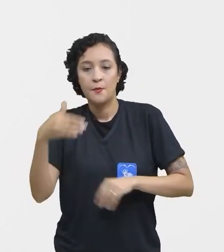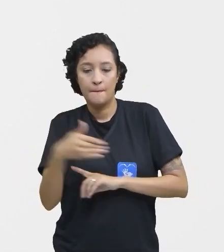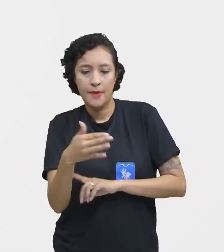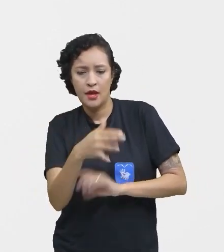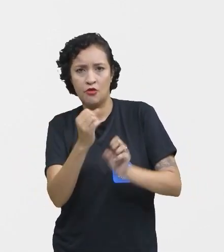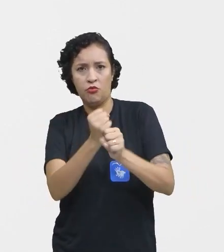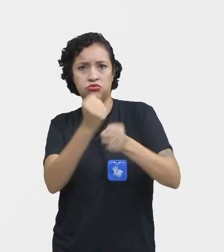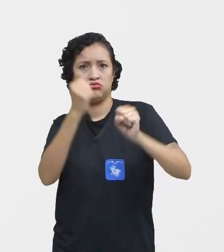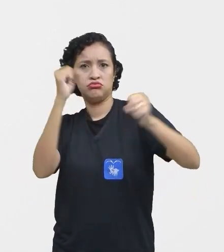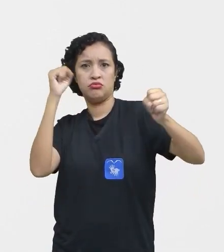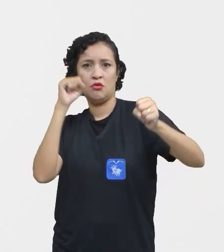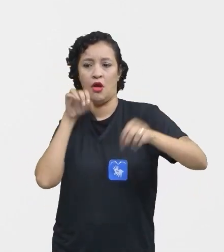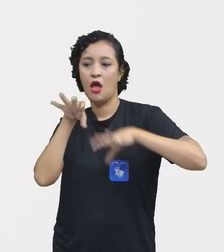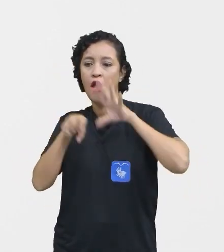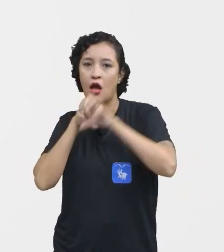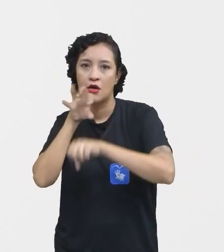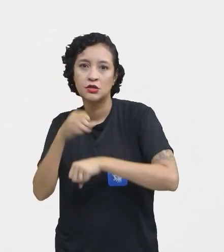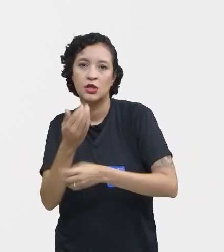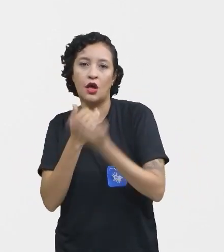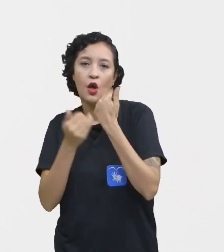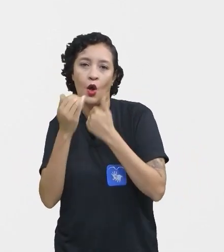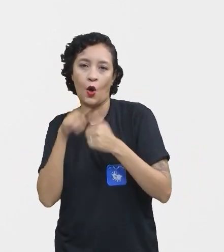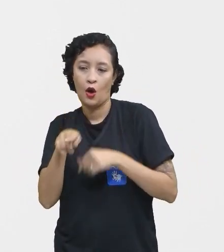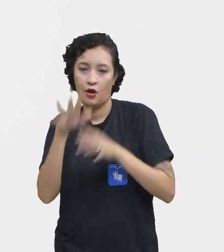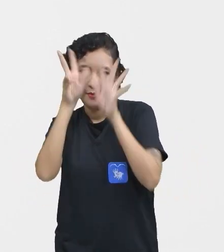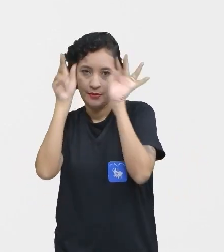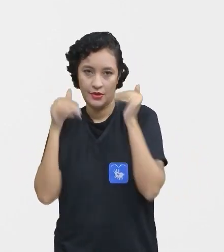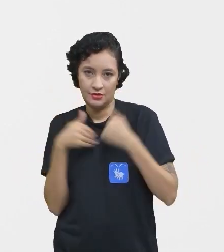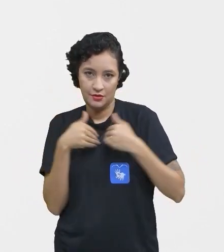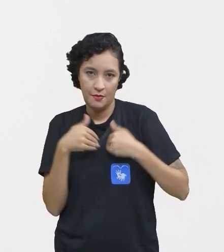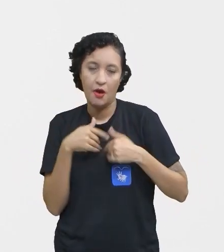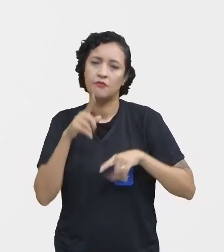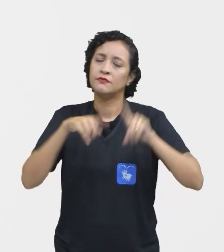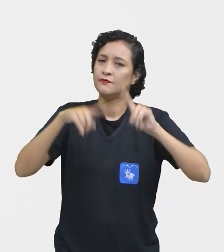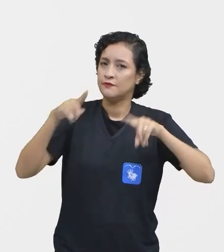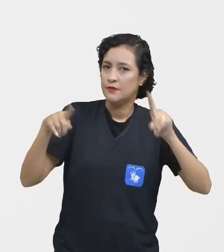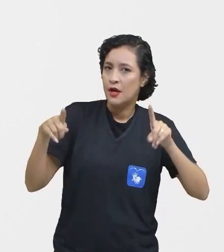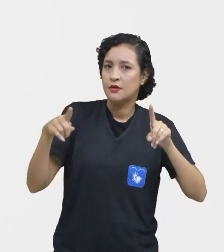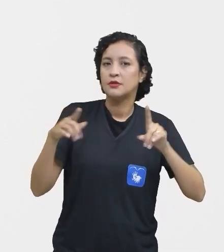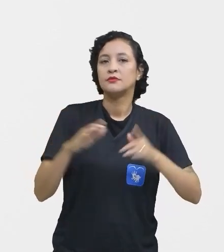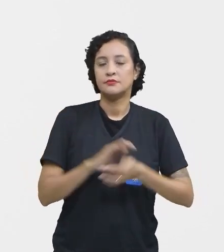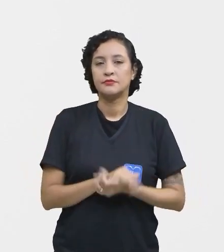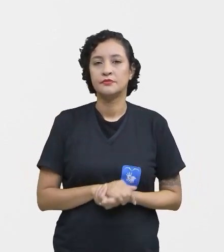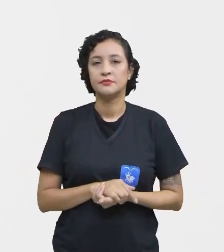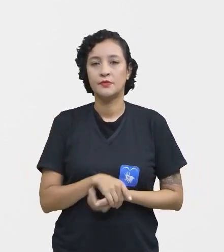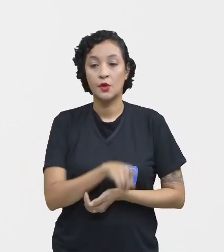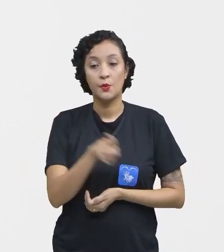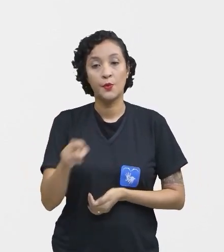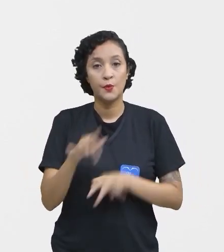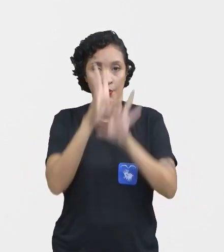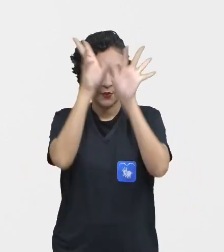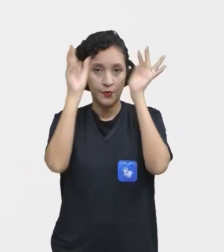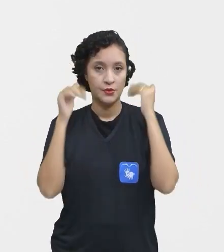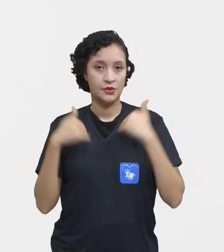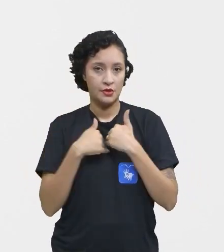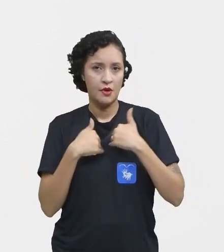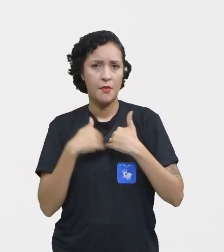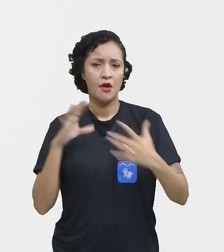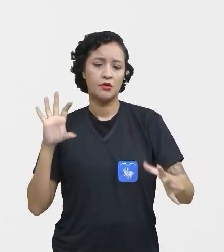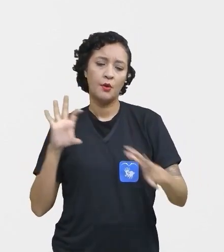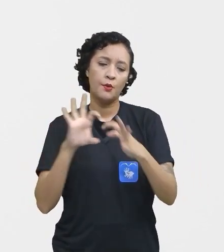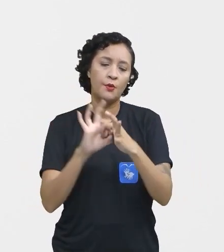sempre relacionada com outro animal. Então, os animais eles estão sempre, de alguma forma, conectados com a natureza e com os